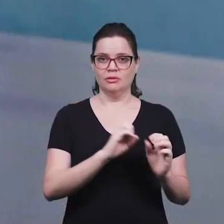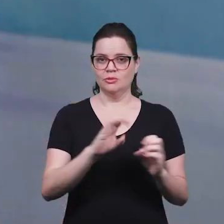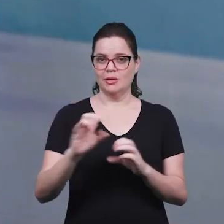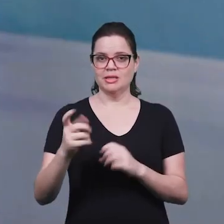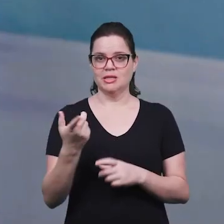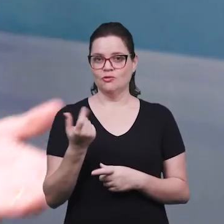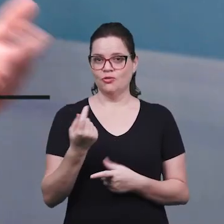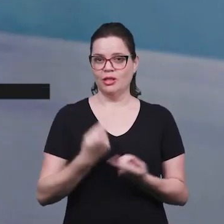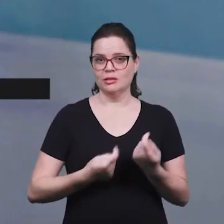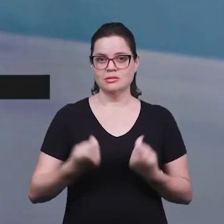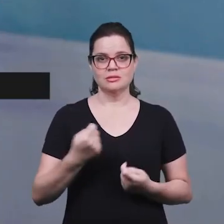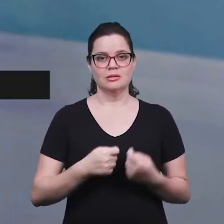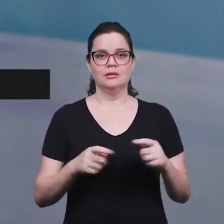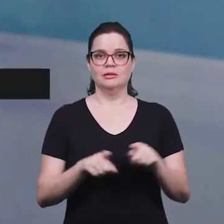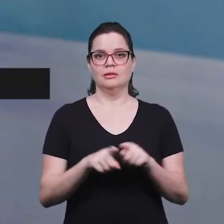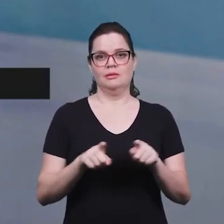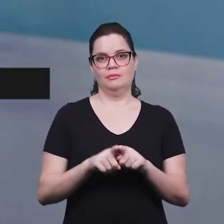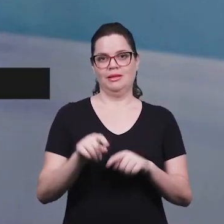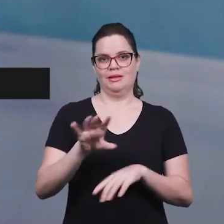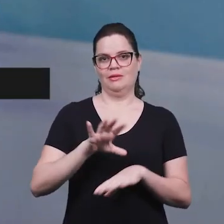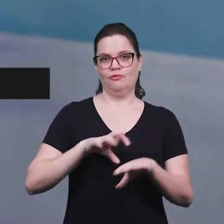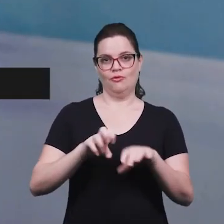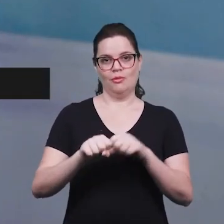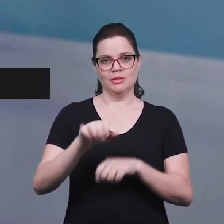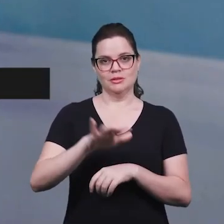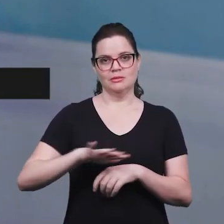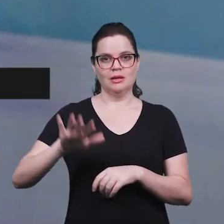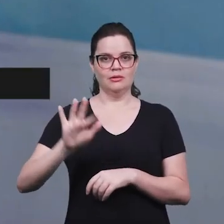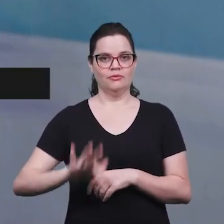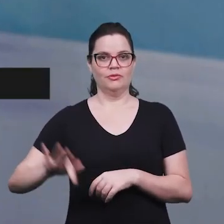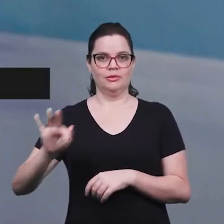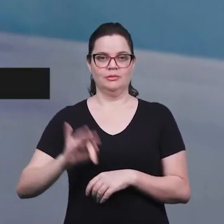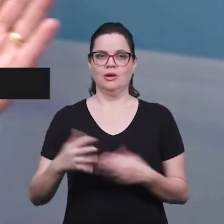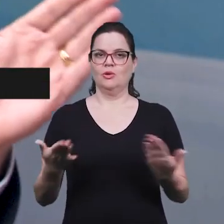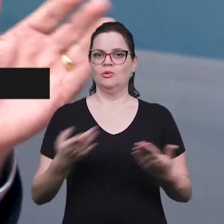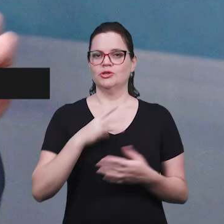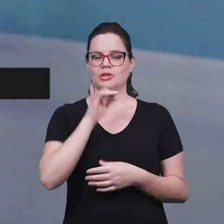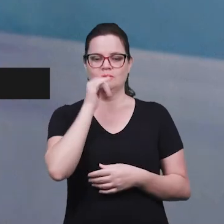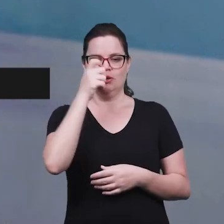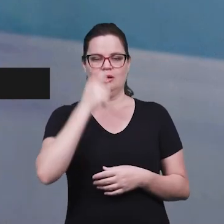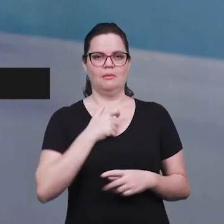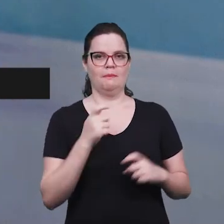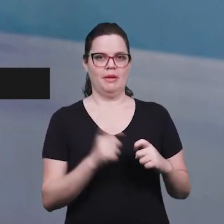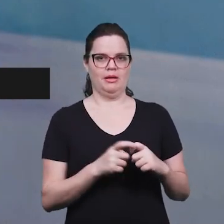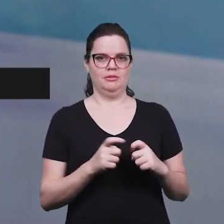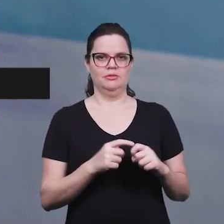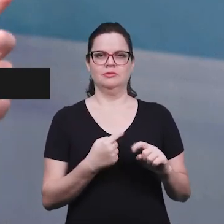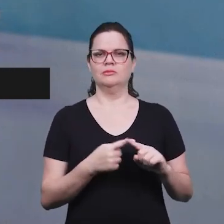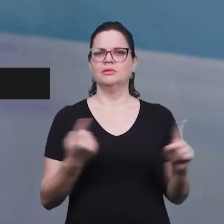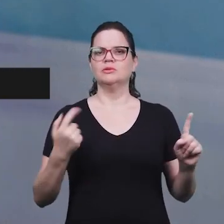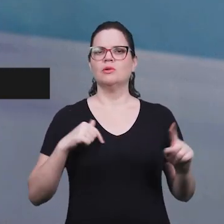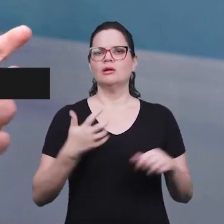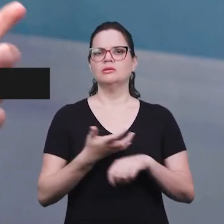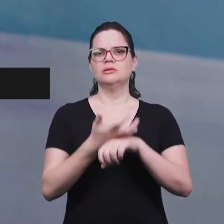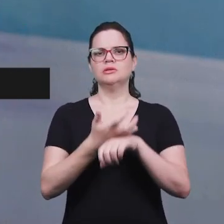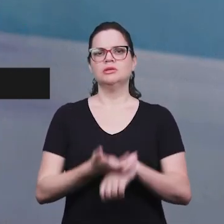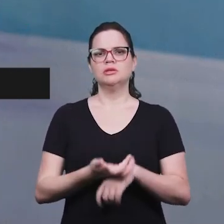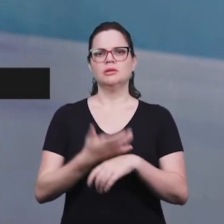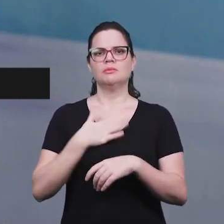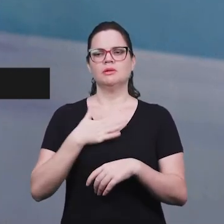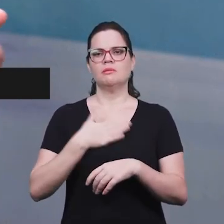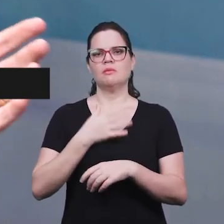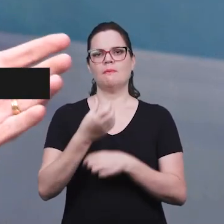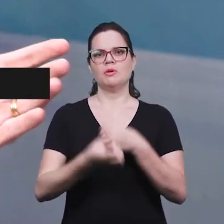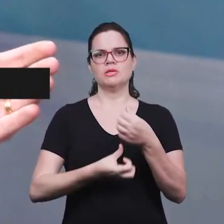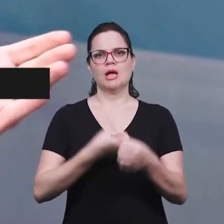contexto familiar, na formação acadêmica. Também. Hoje, vou fazer medicina, mas qual é a matéria, qual é o